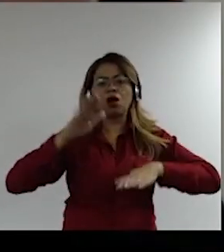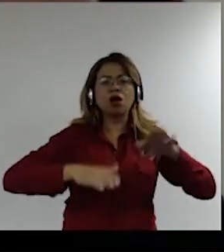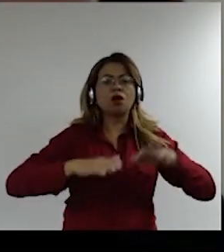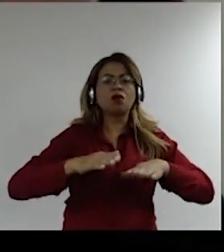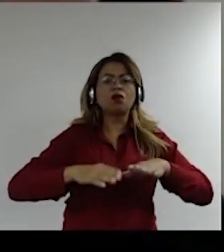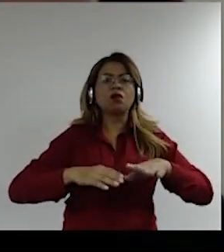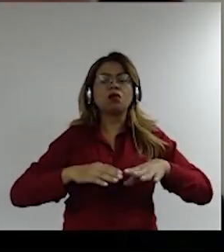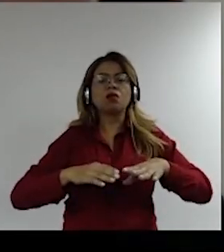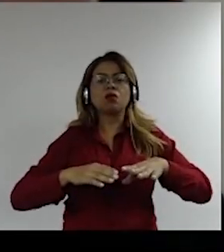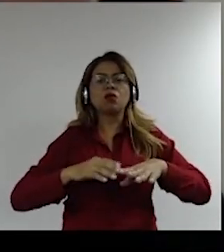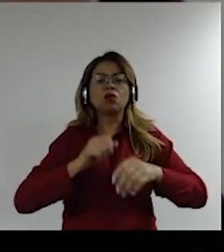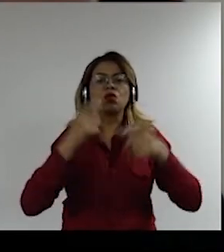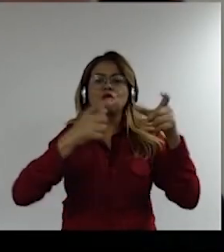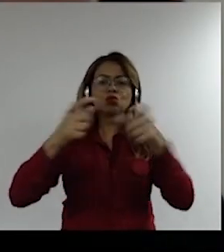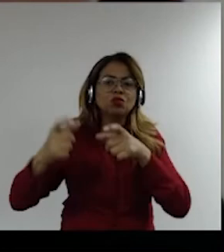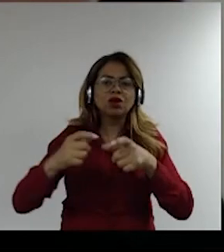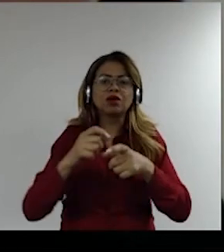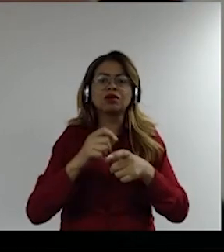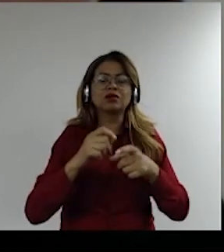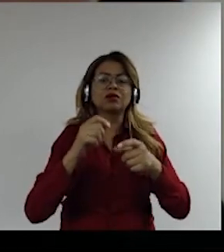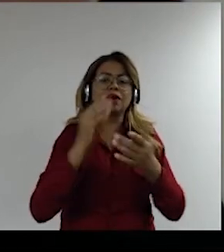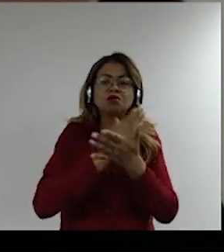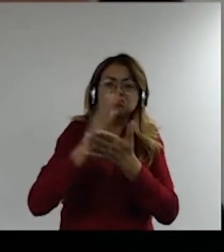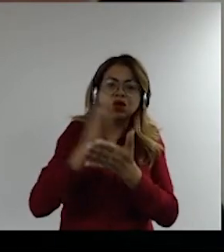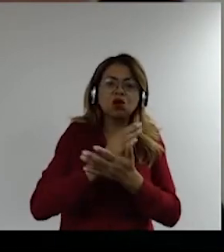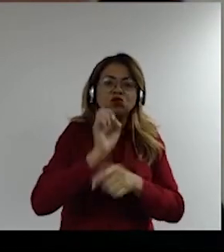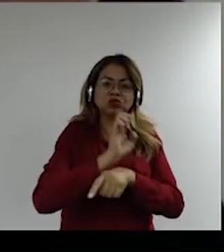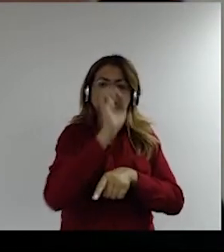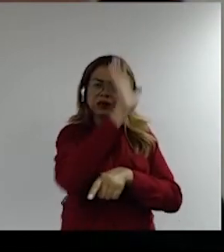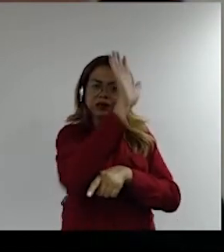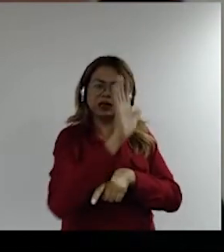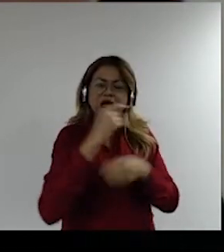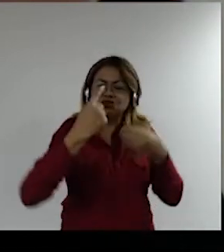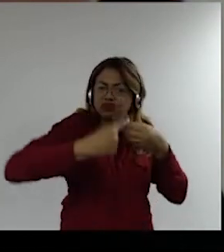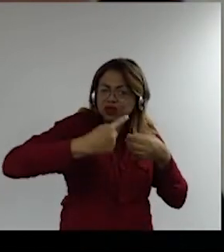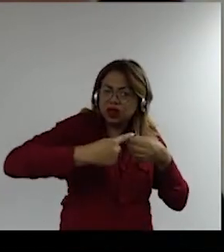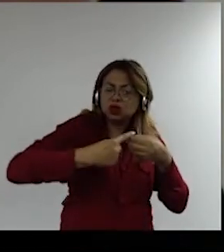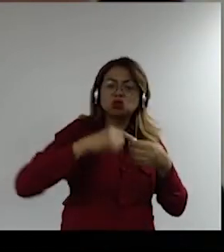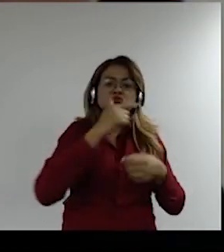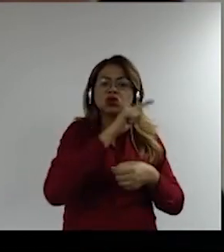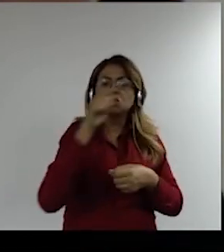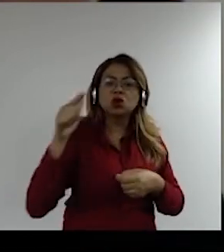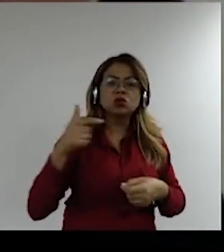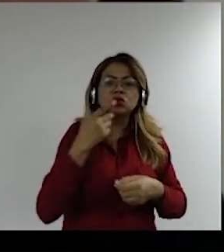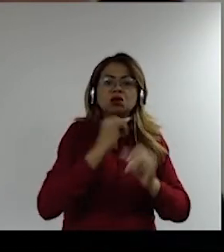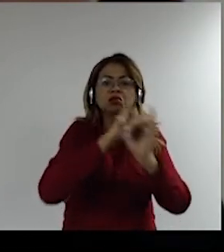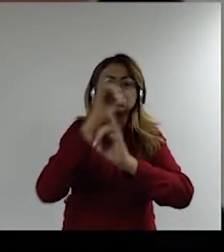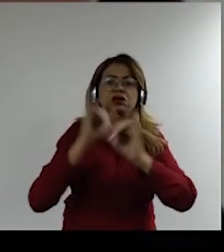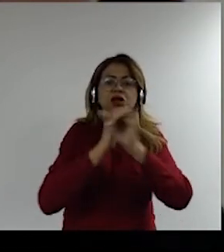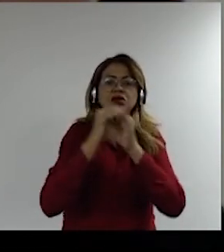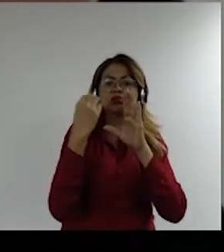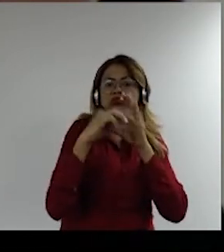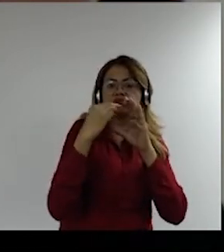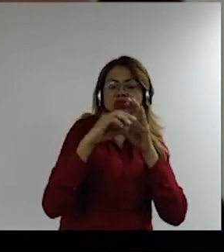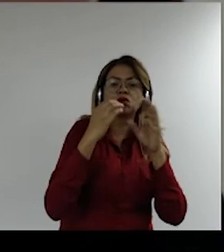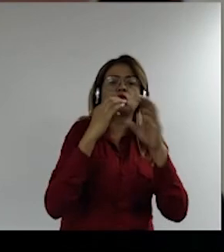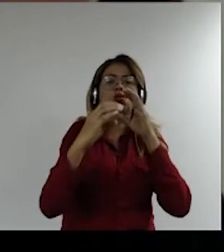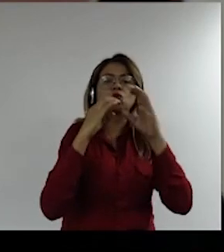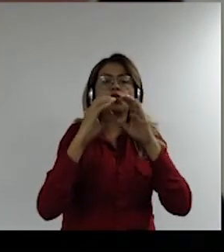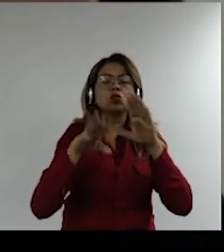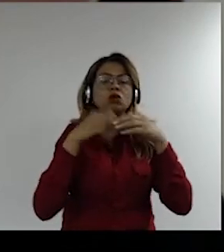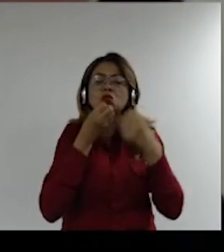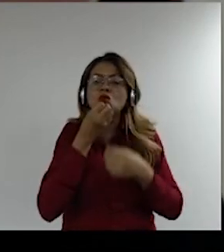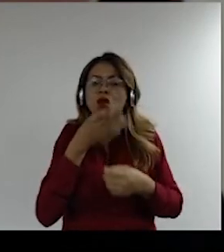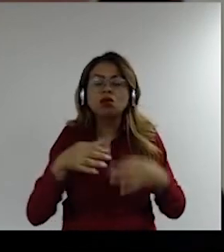sequer tem algum aparelho que possa acessar essa aula? Quer dizer, não há ausência de meios de comunicação,